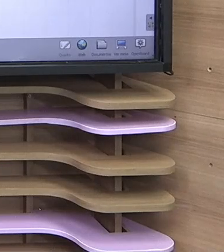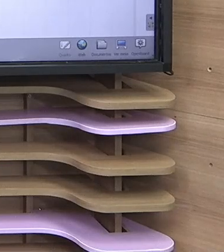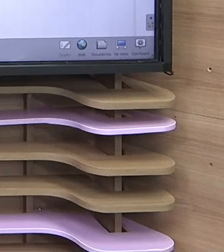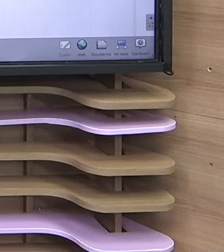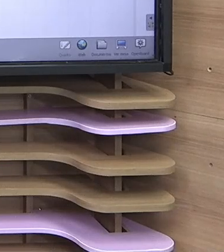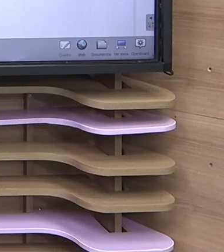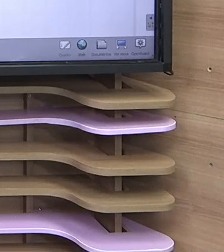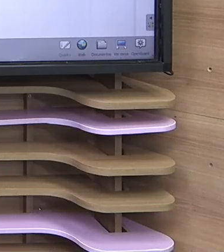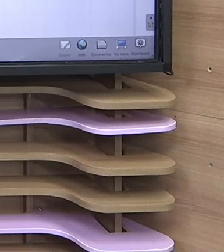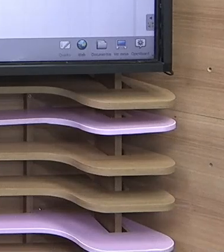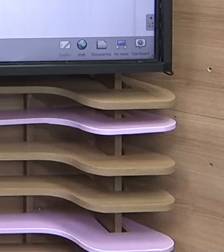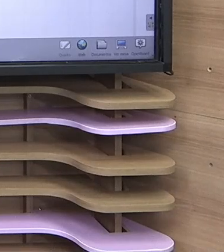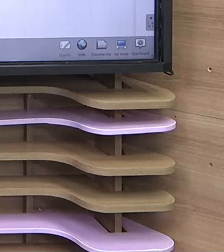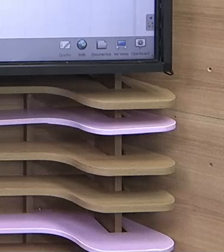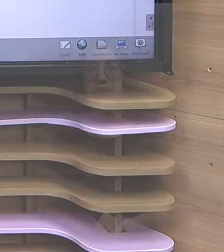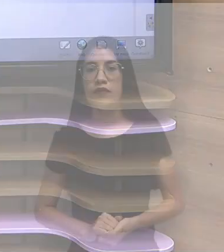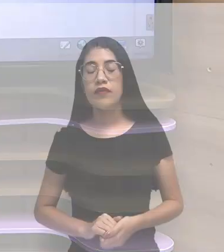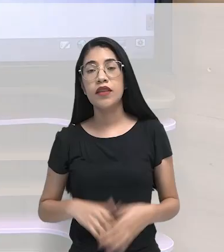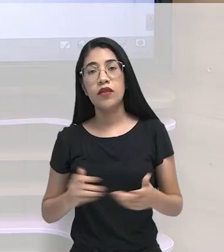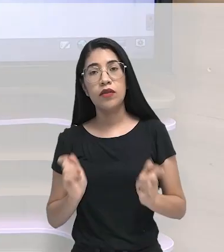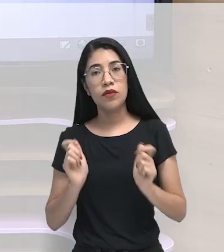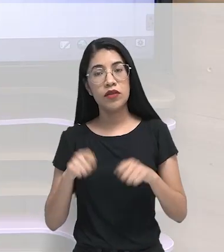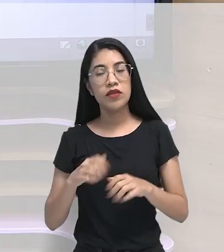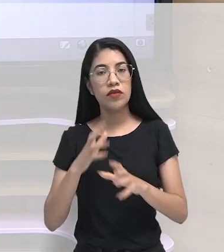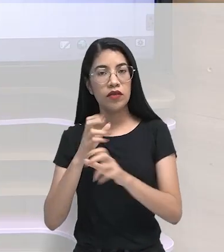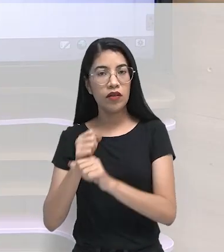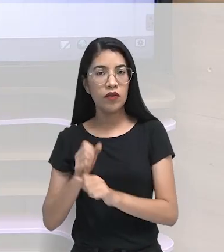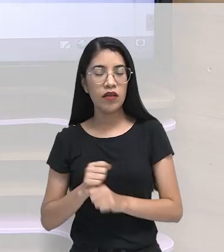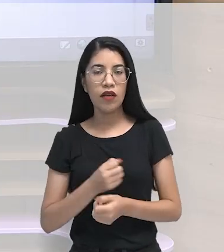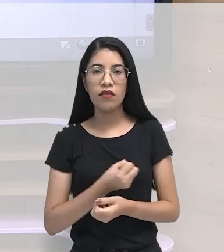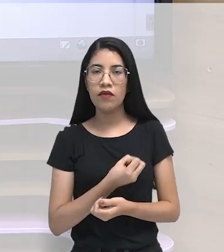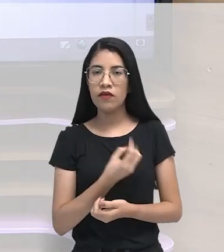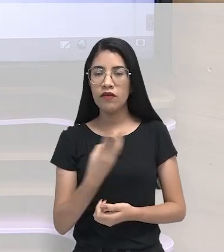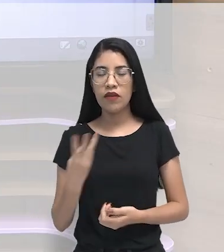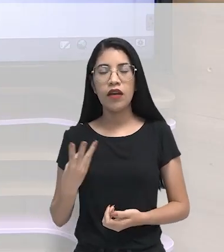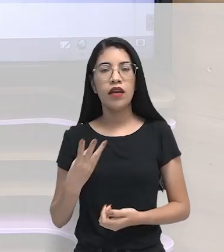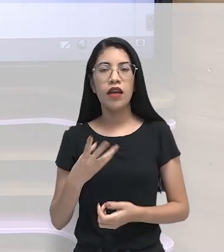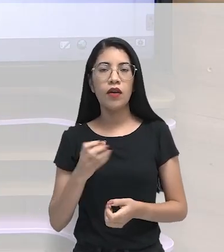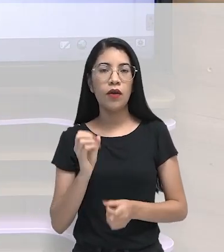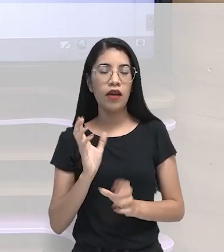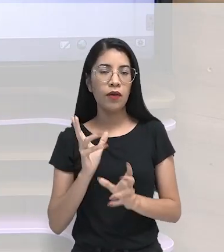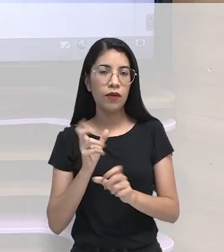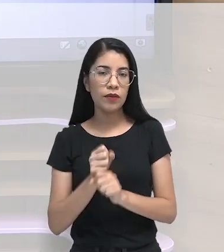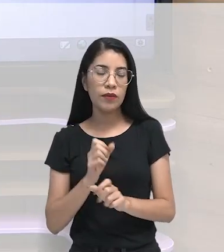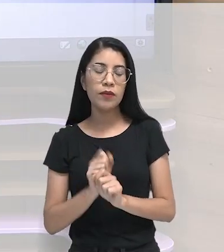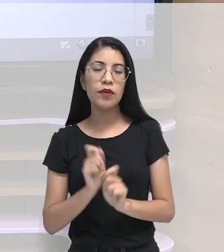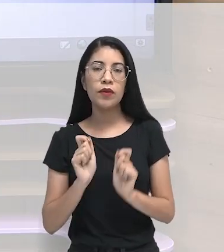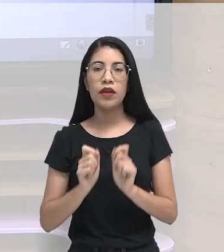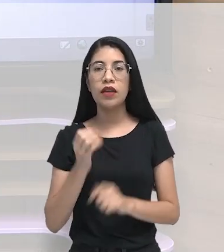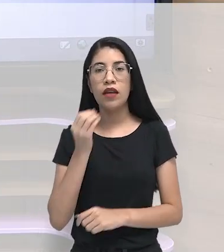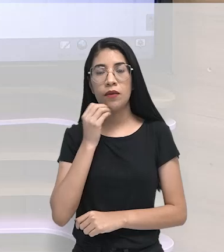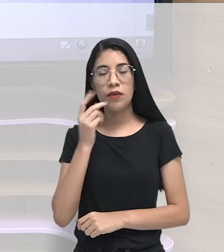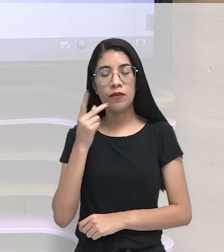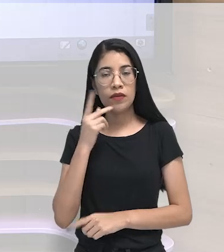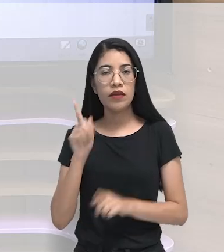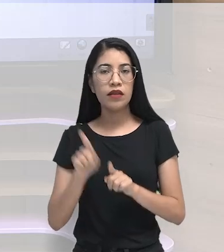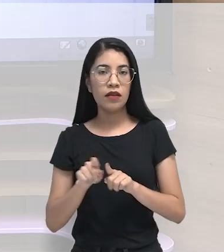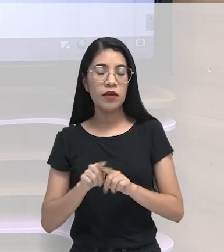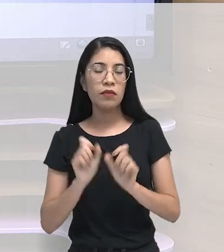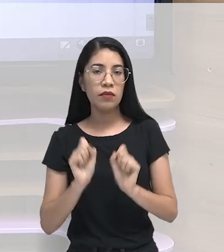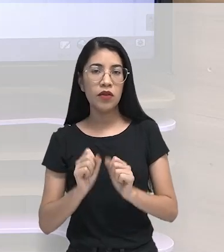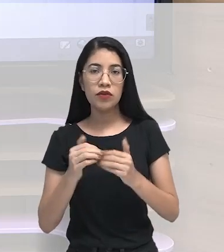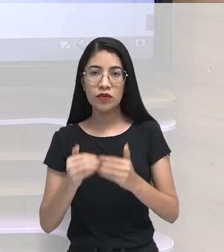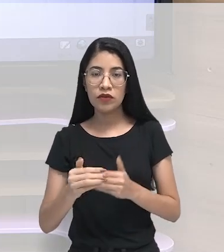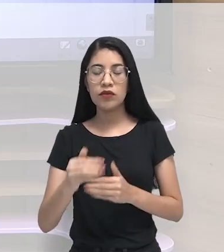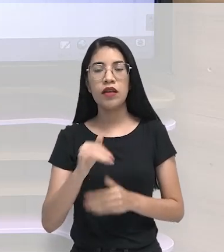eventos? Então, a gente calculou da ocorrência de ser par, calculamos a ocorrência de ser um número menor do que 3 e podemos continuar aí fazendo